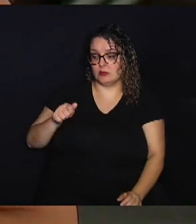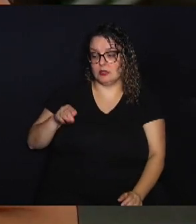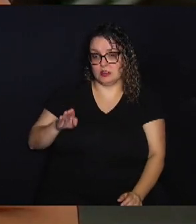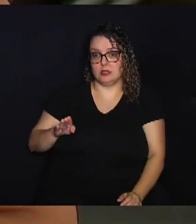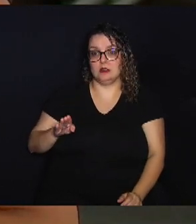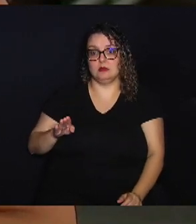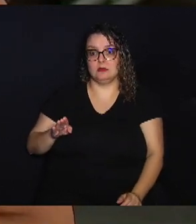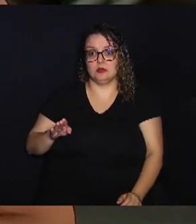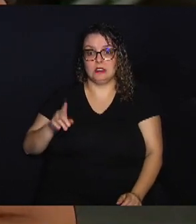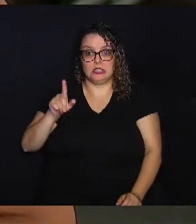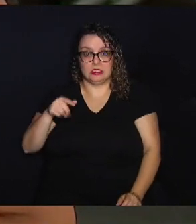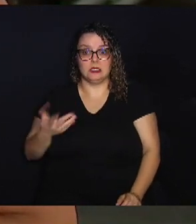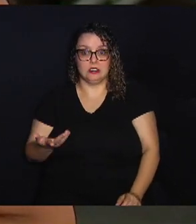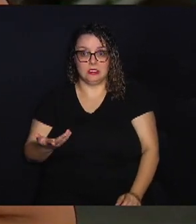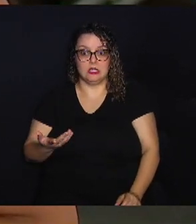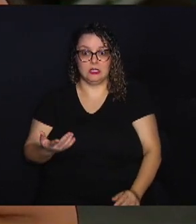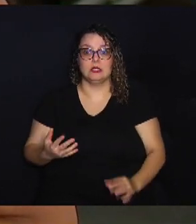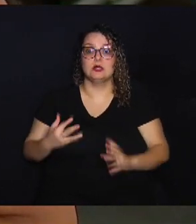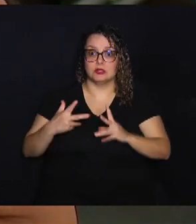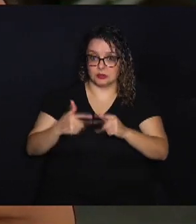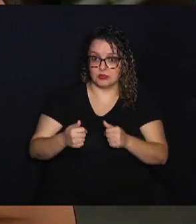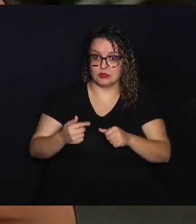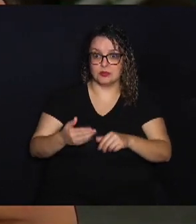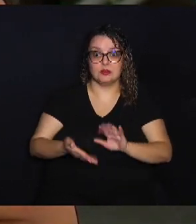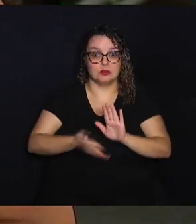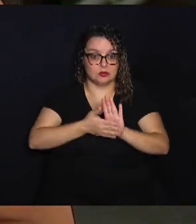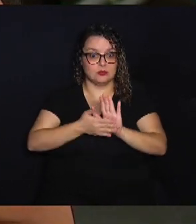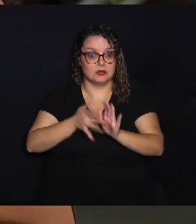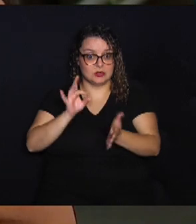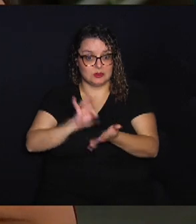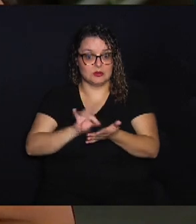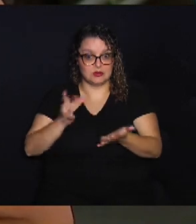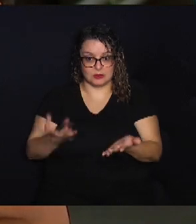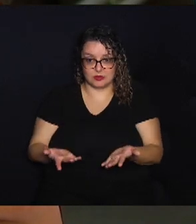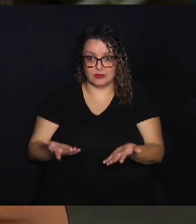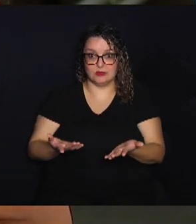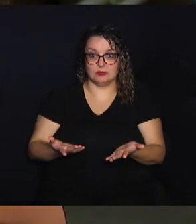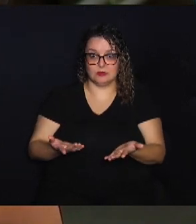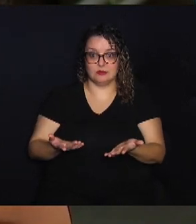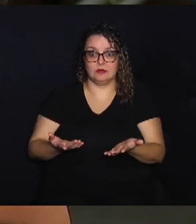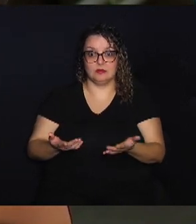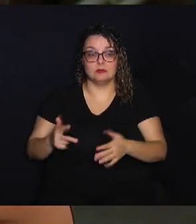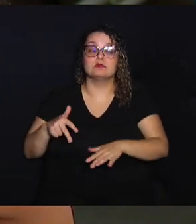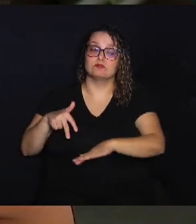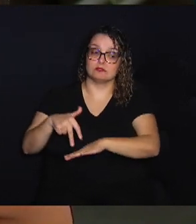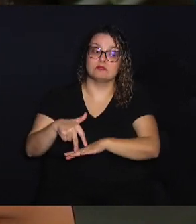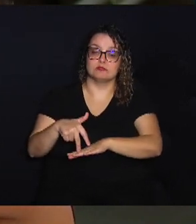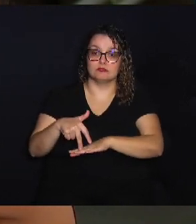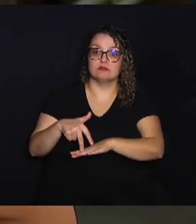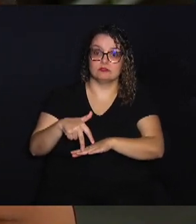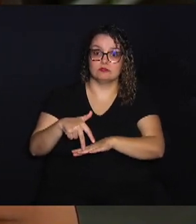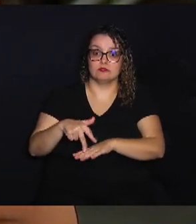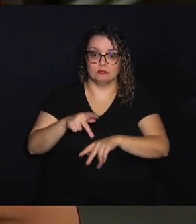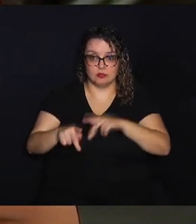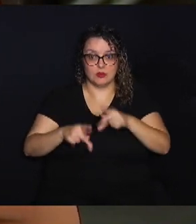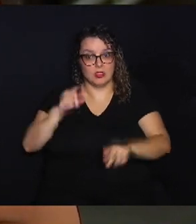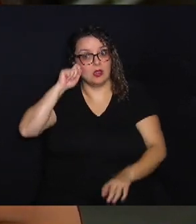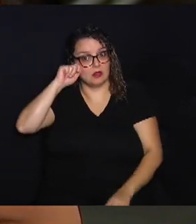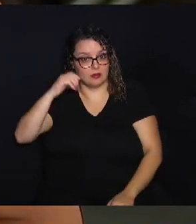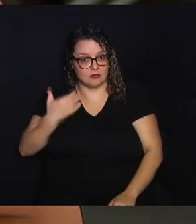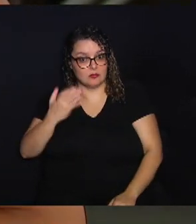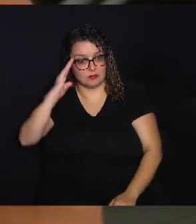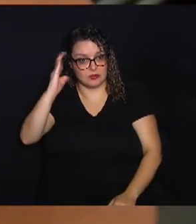seja aquilo a que se propôs de fato. Daí um protagonismo para a população